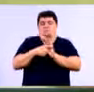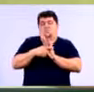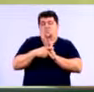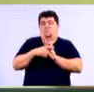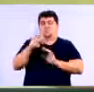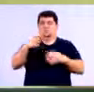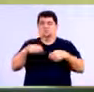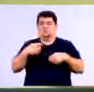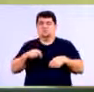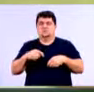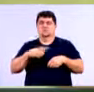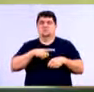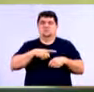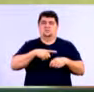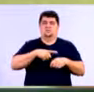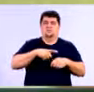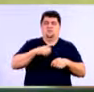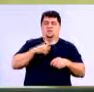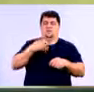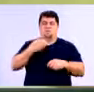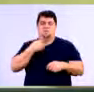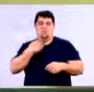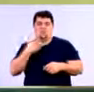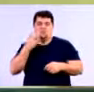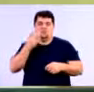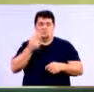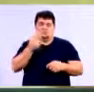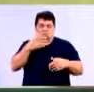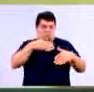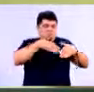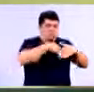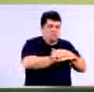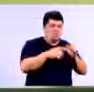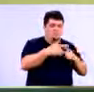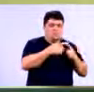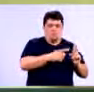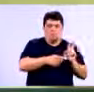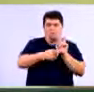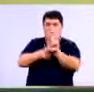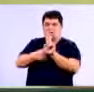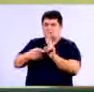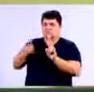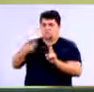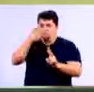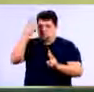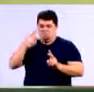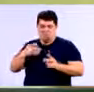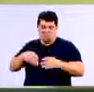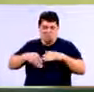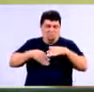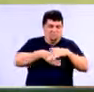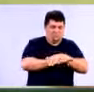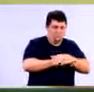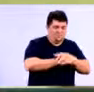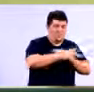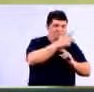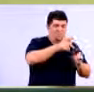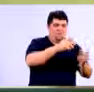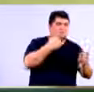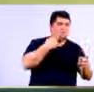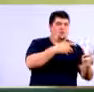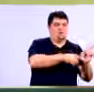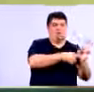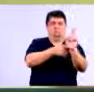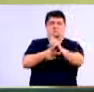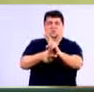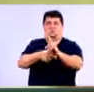que a gente precisa ter liquidez nos bancos, né? Precisa haver dinheiro nos bancos para que ele possa emprestar para os agentes da economia, para que os agentes